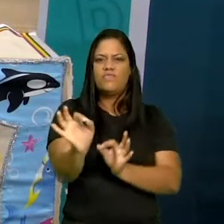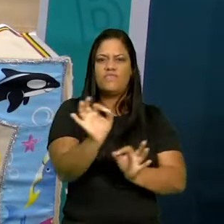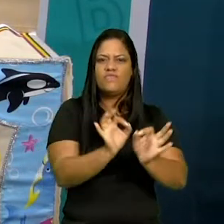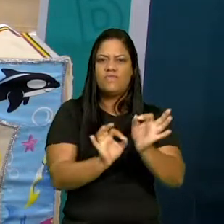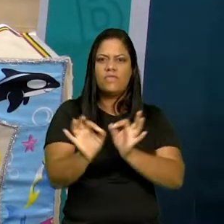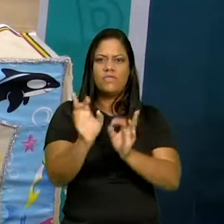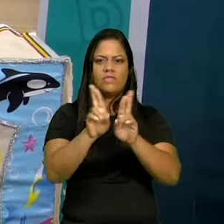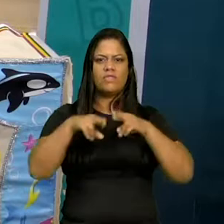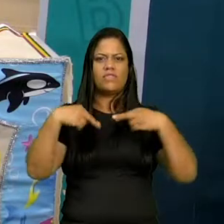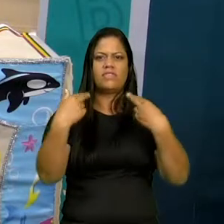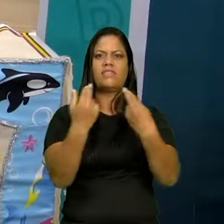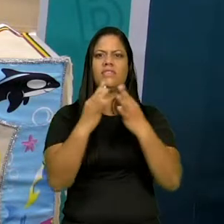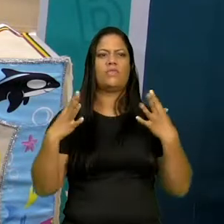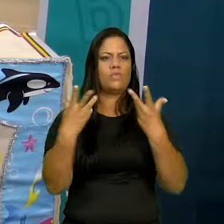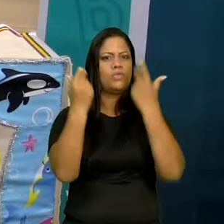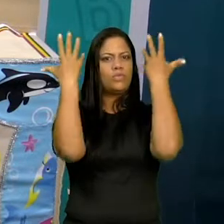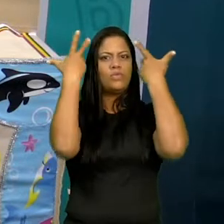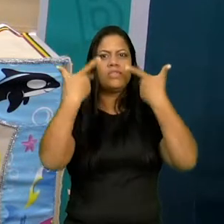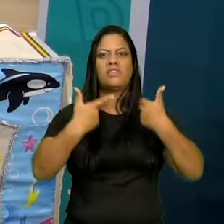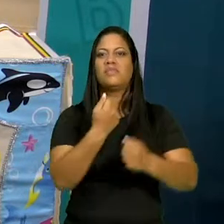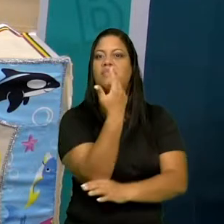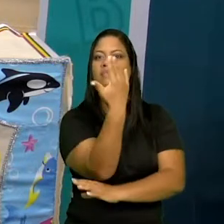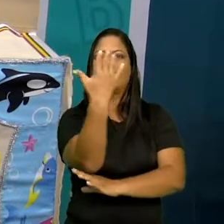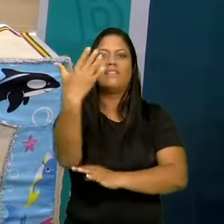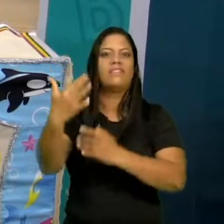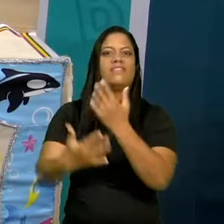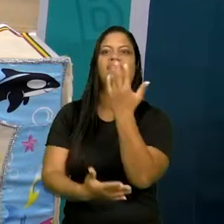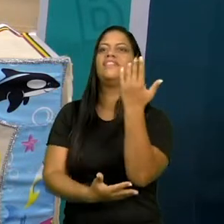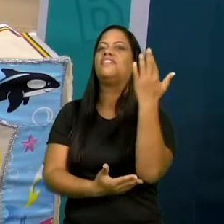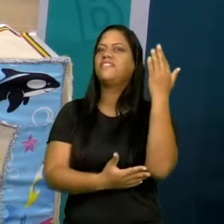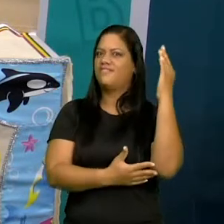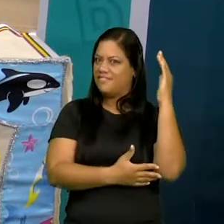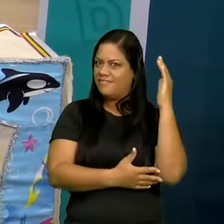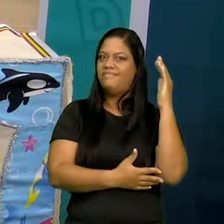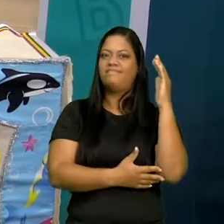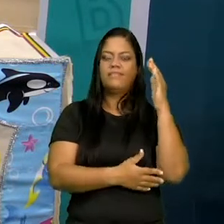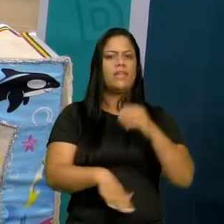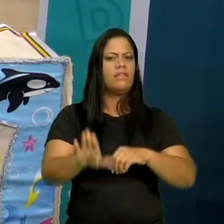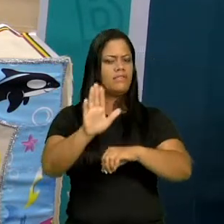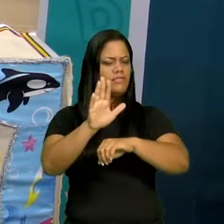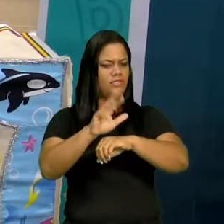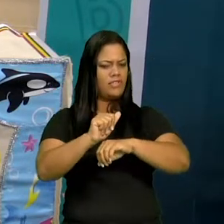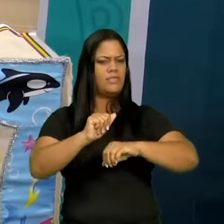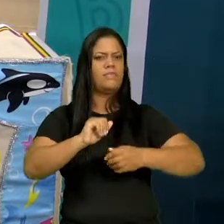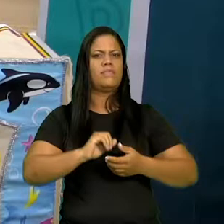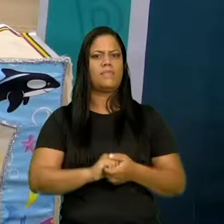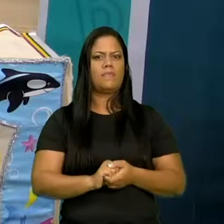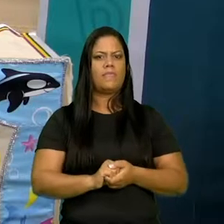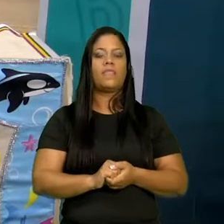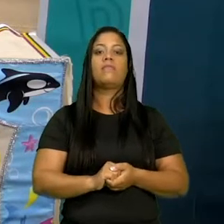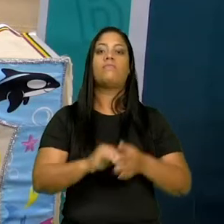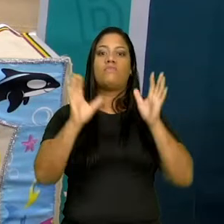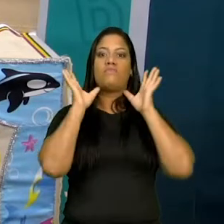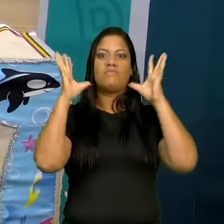uma reunião com todos os animais da floresta. Certo. Foi. Ela chamou o